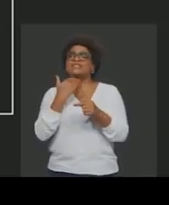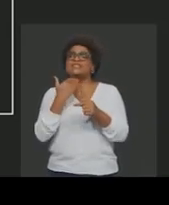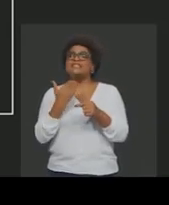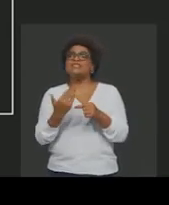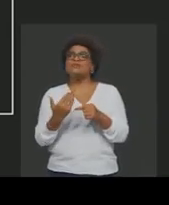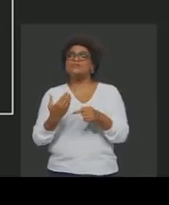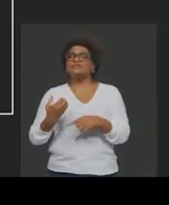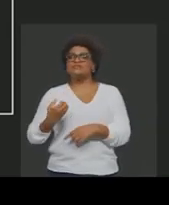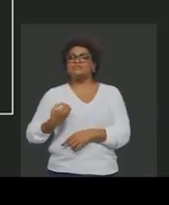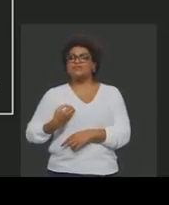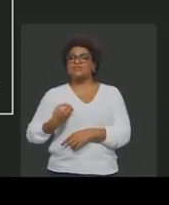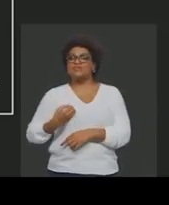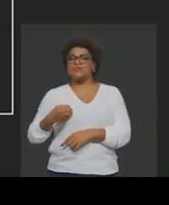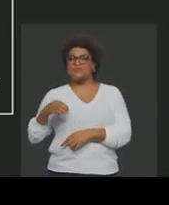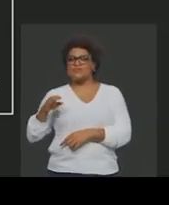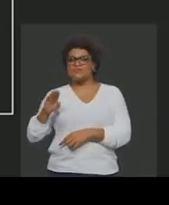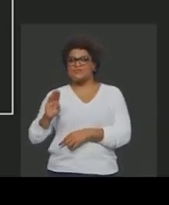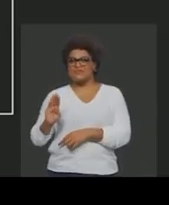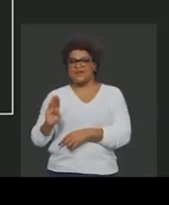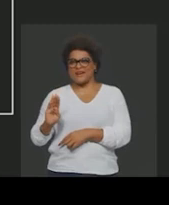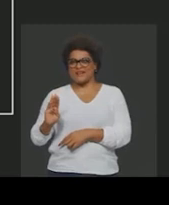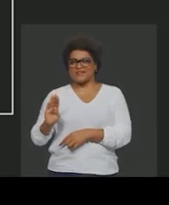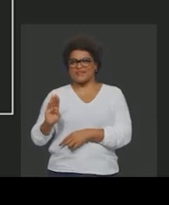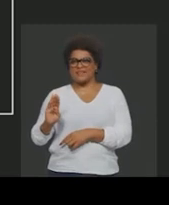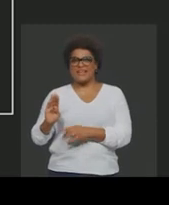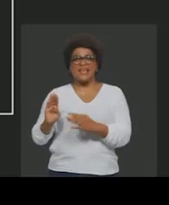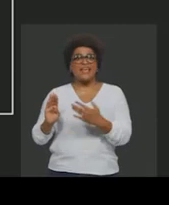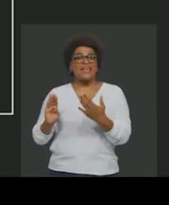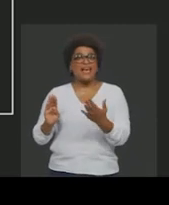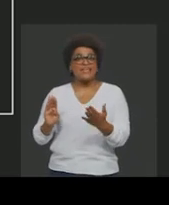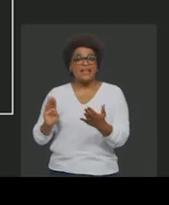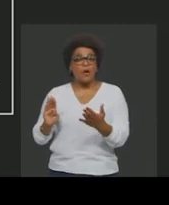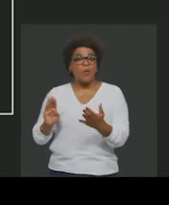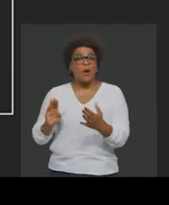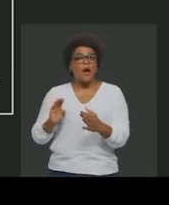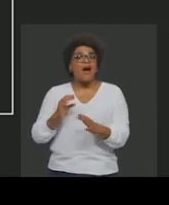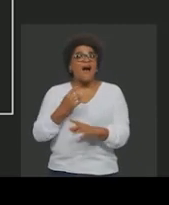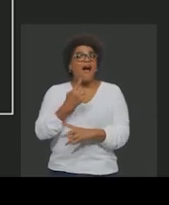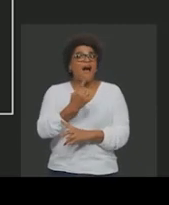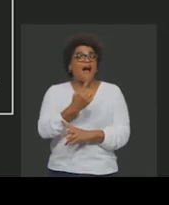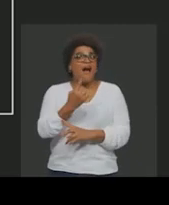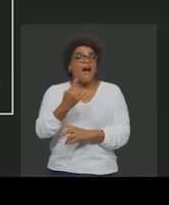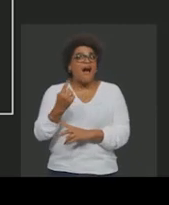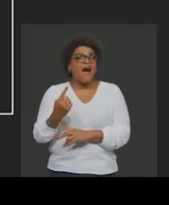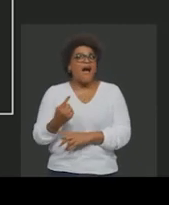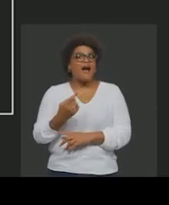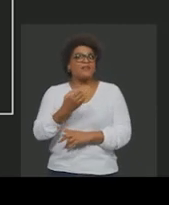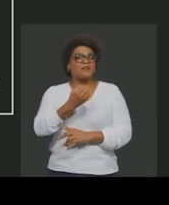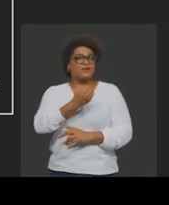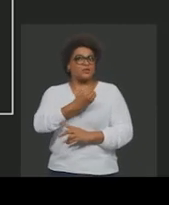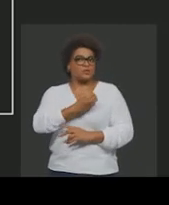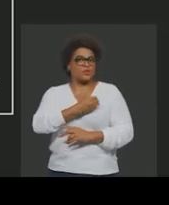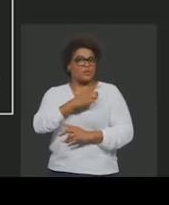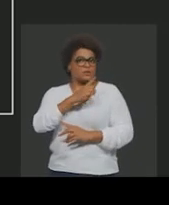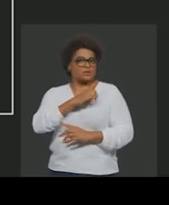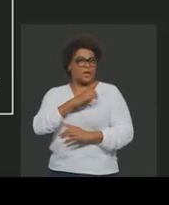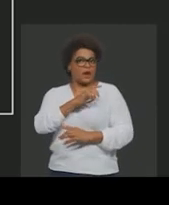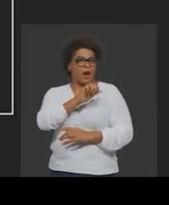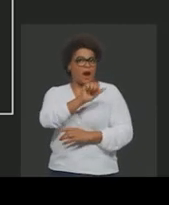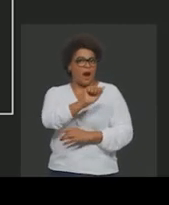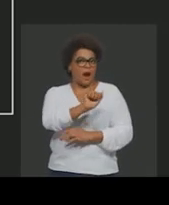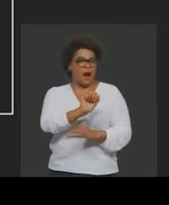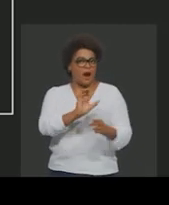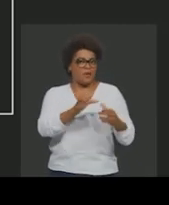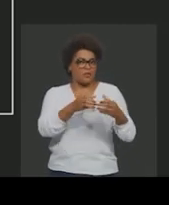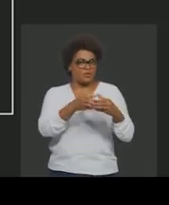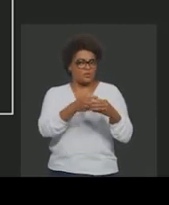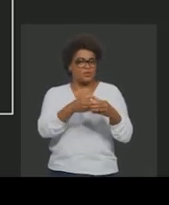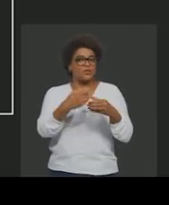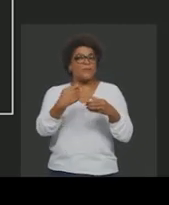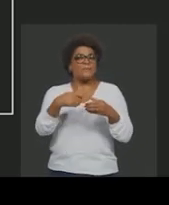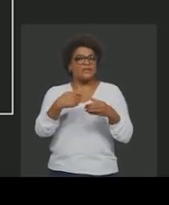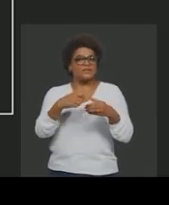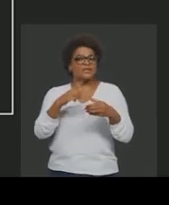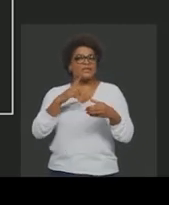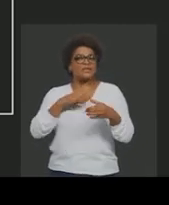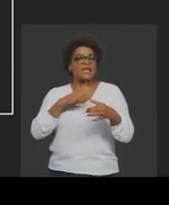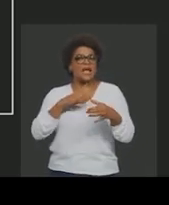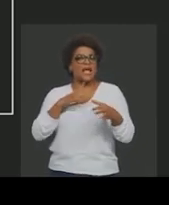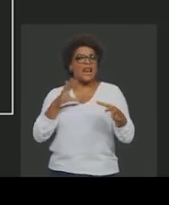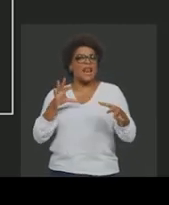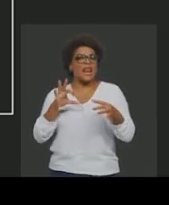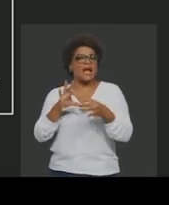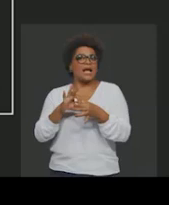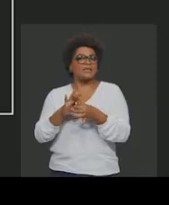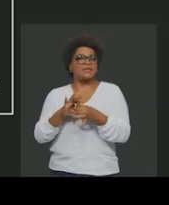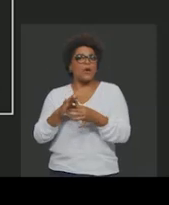né? Cada um que estiver em A, ele tem que se relacionar com alguém do outro lado. E